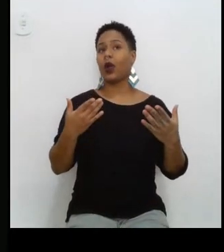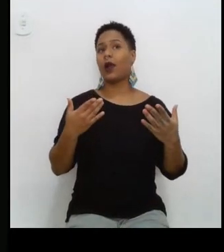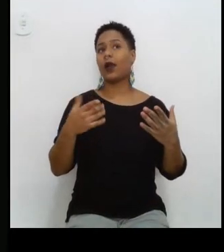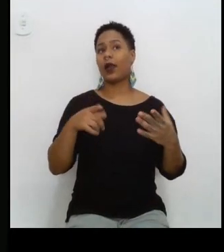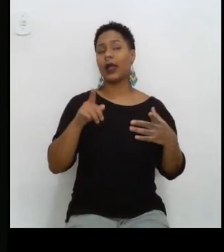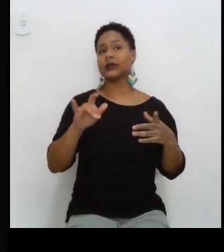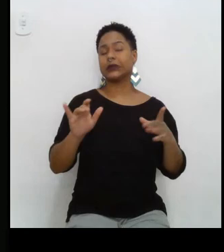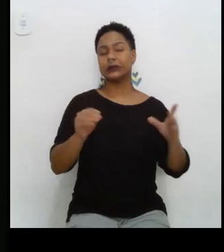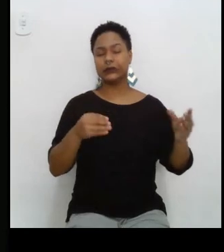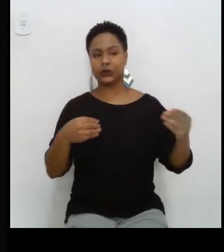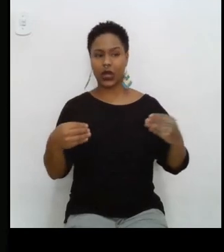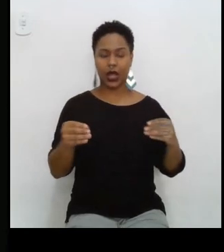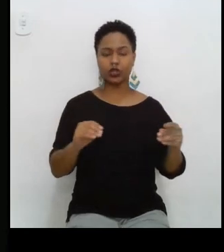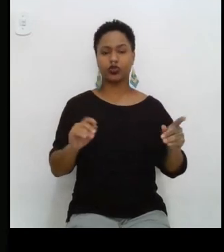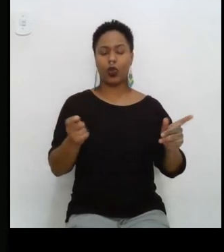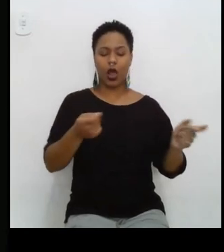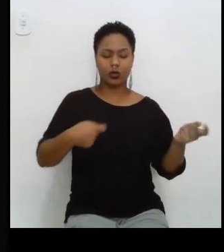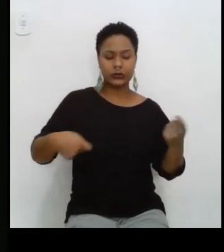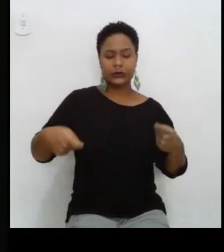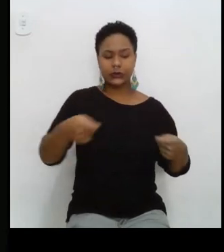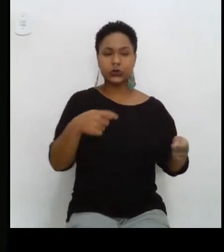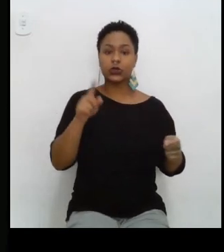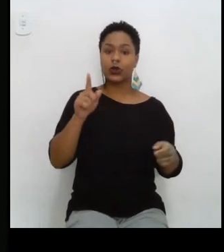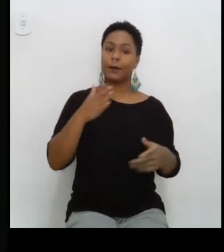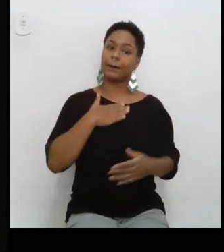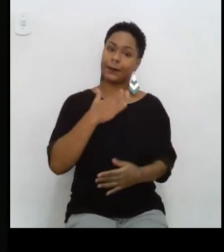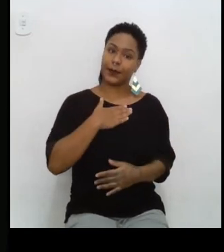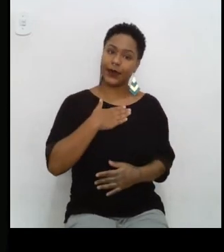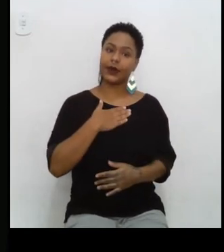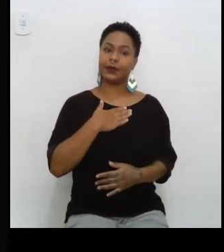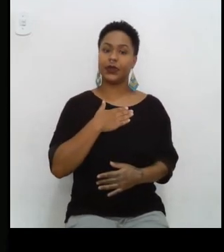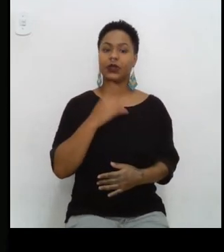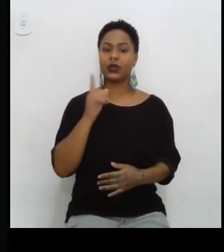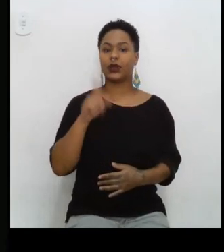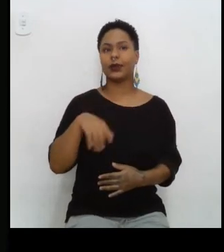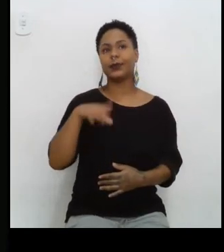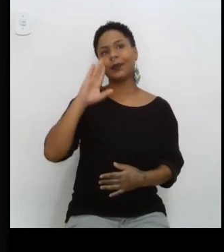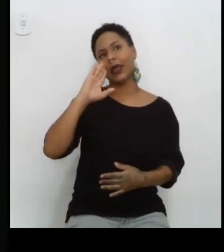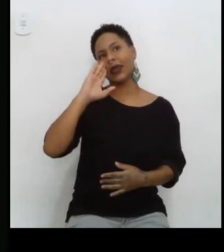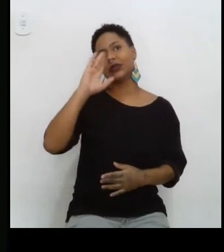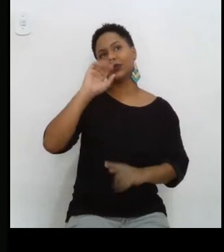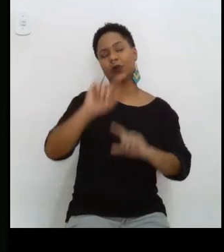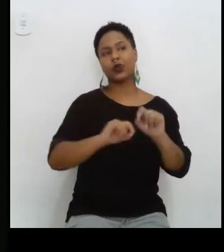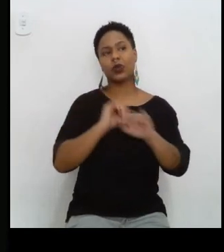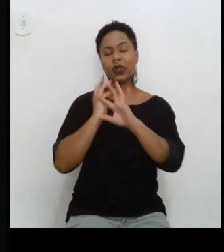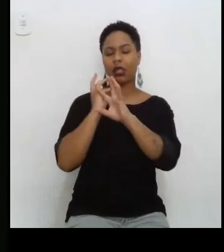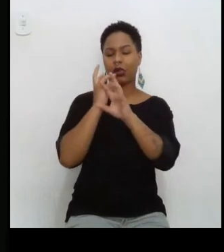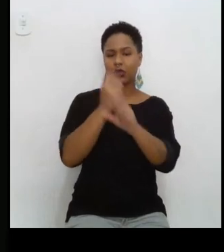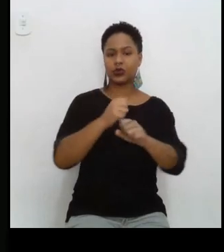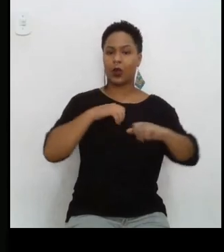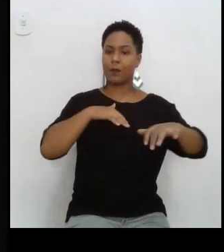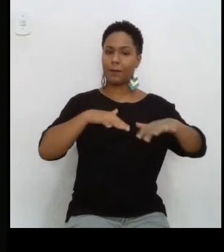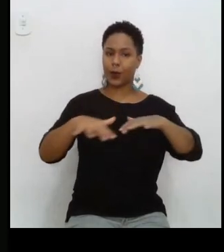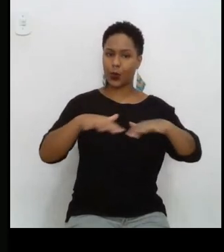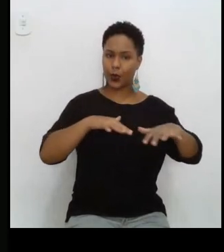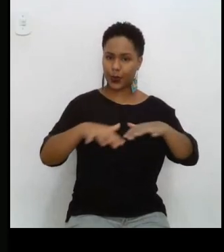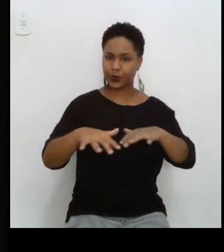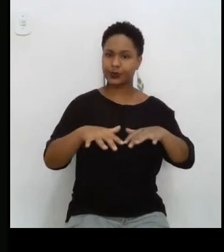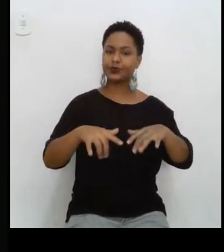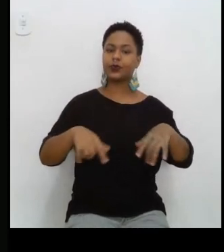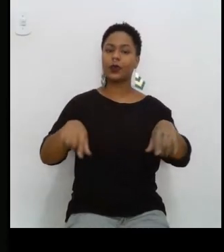ela é o primeiro um o resultado de movimento né e de